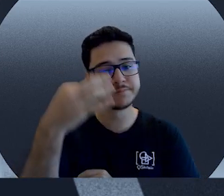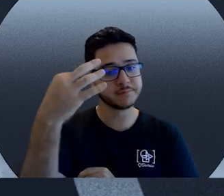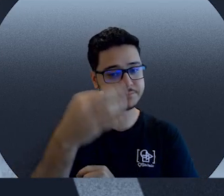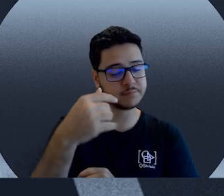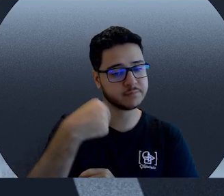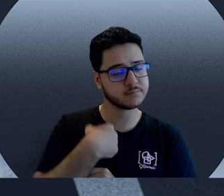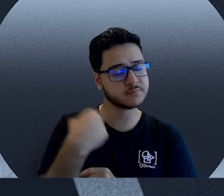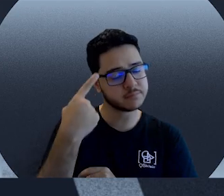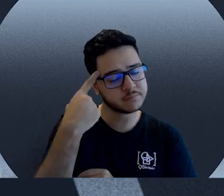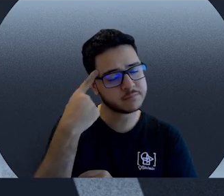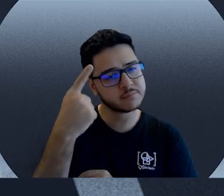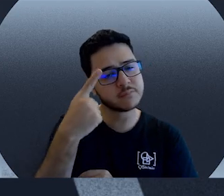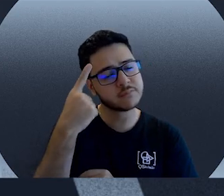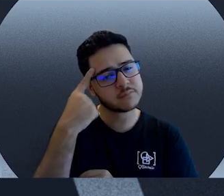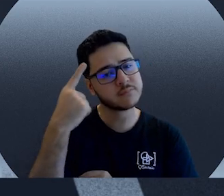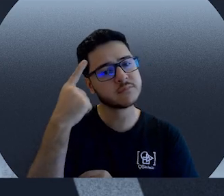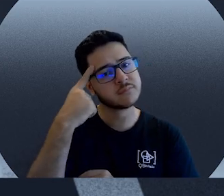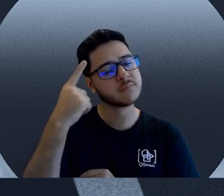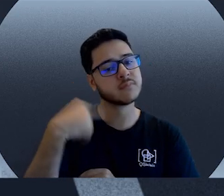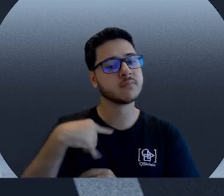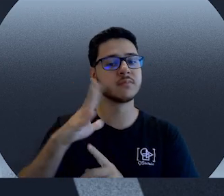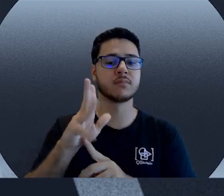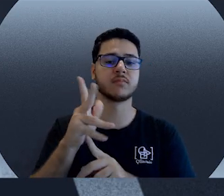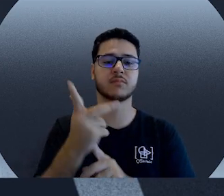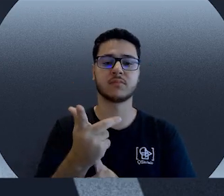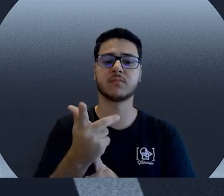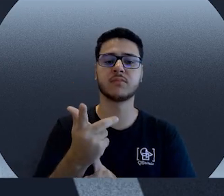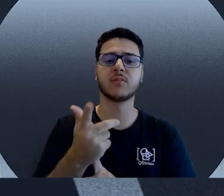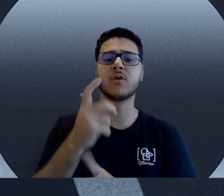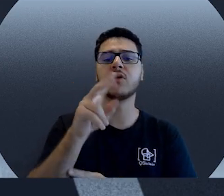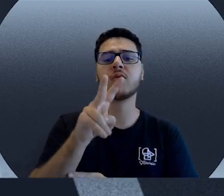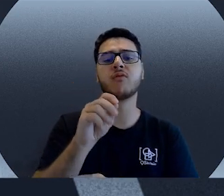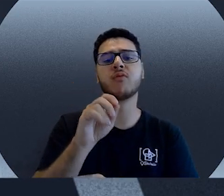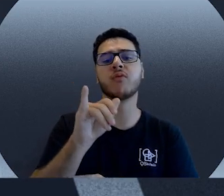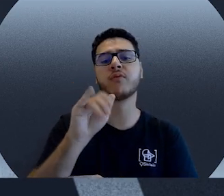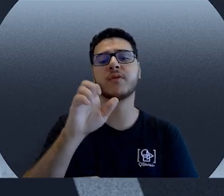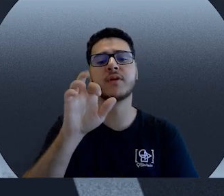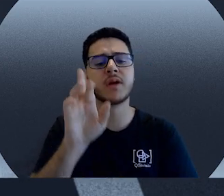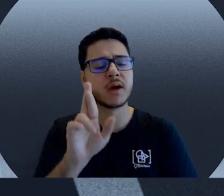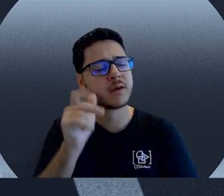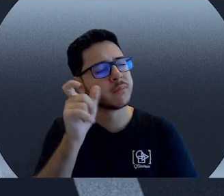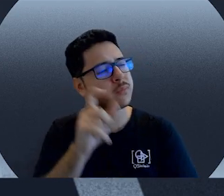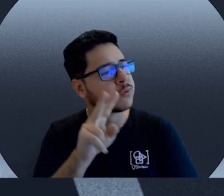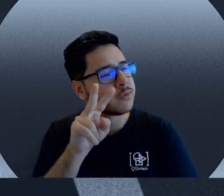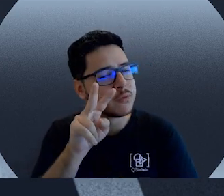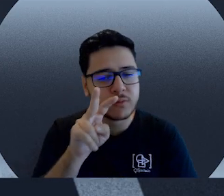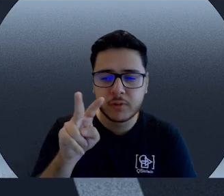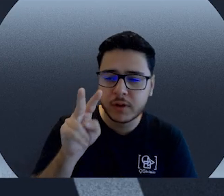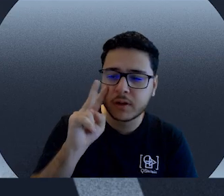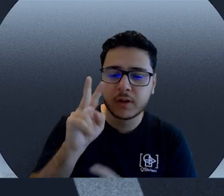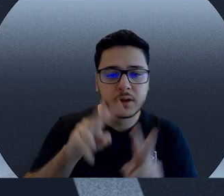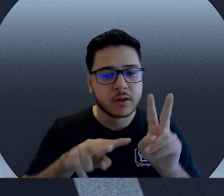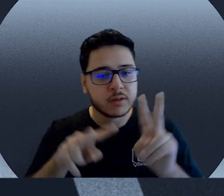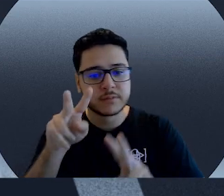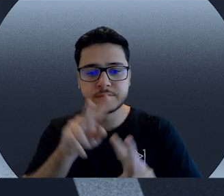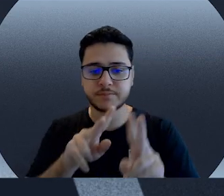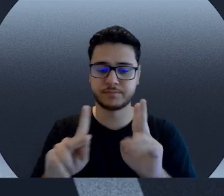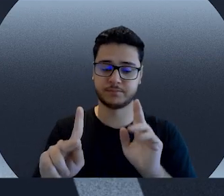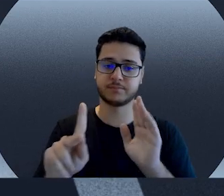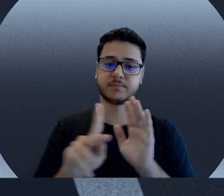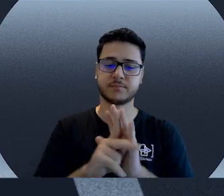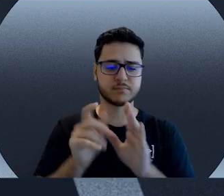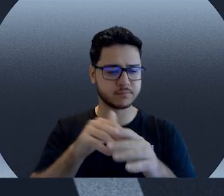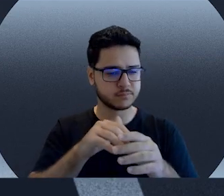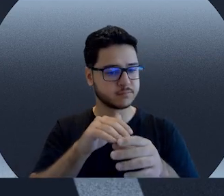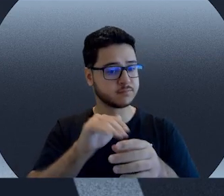gente pensar, né? Então, essa obra Voyeur, né? Voyeur é aquela pessoa que olha, que observa, que está vendo a imagem